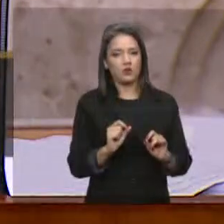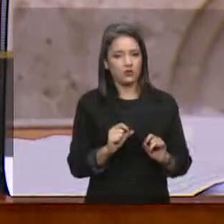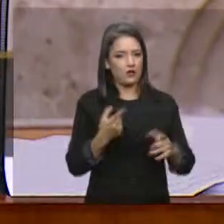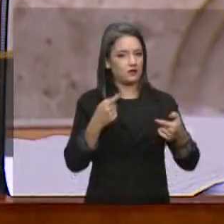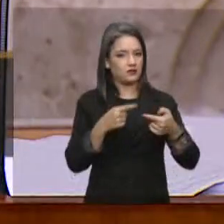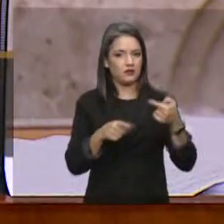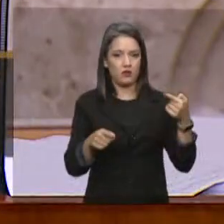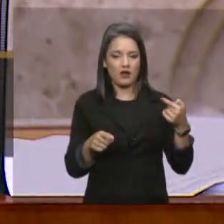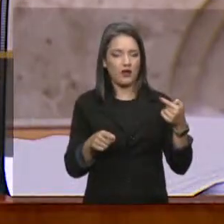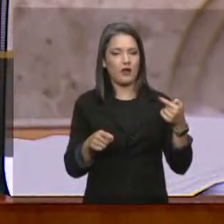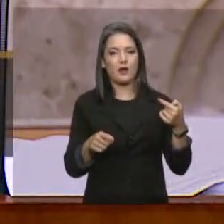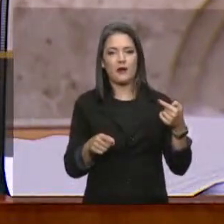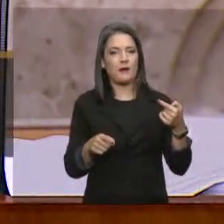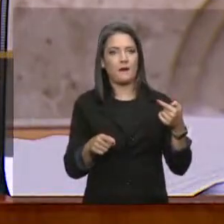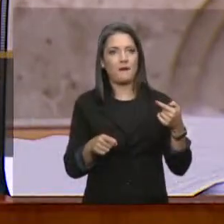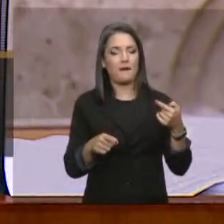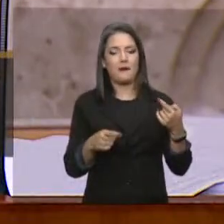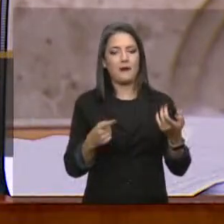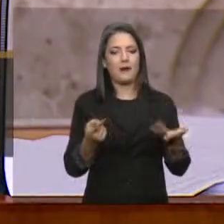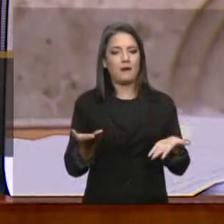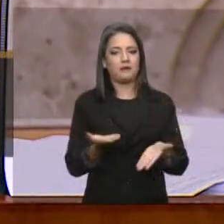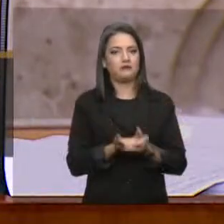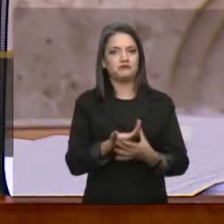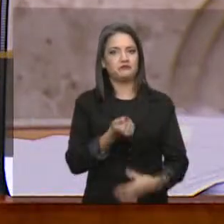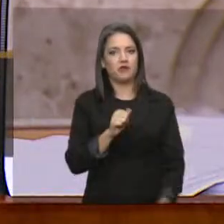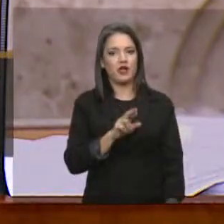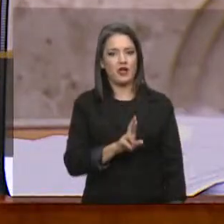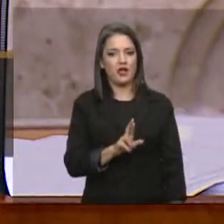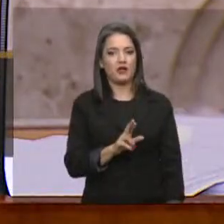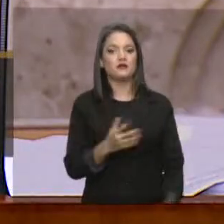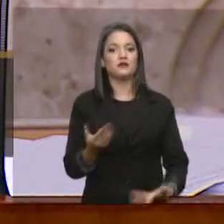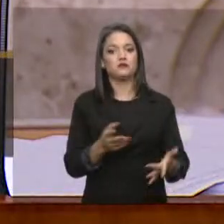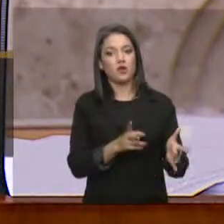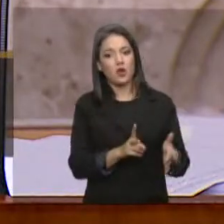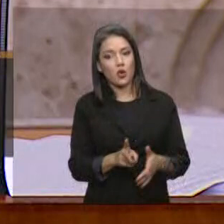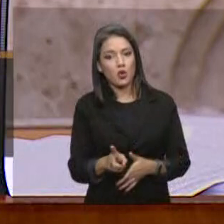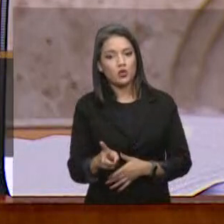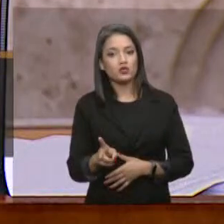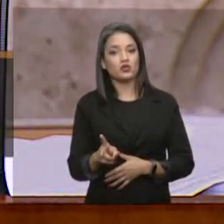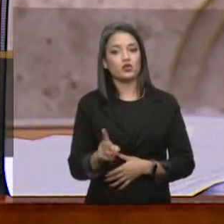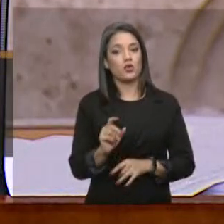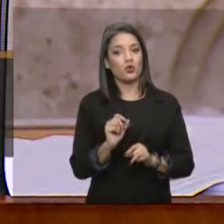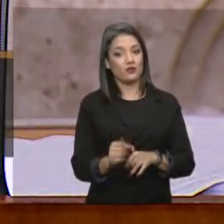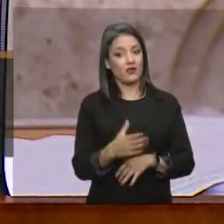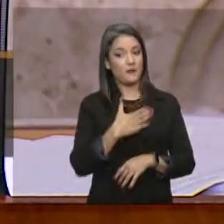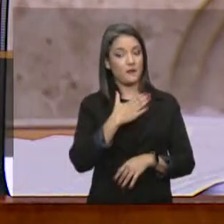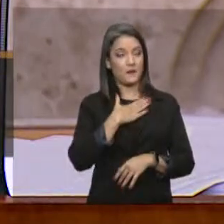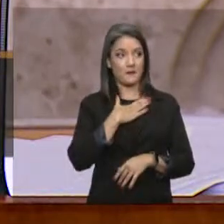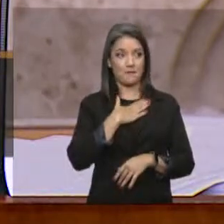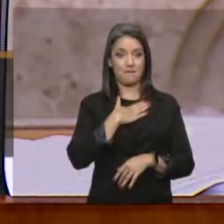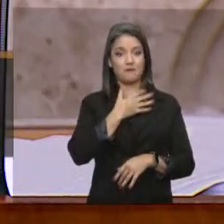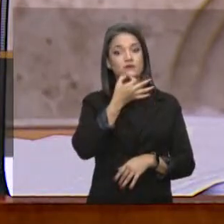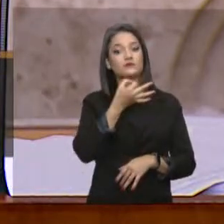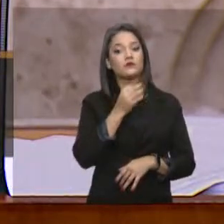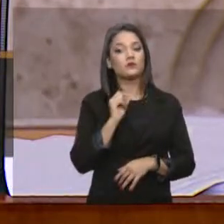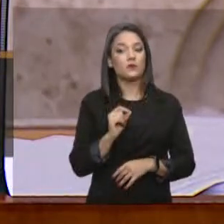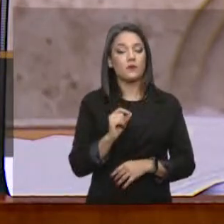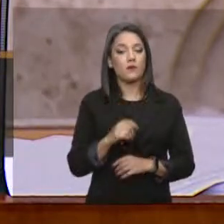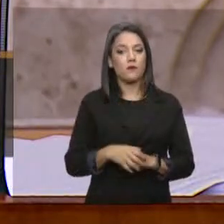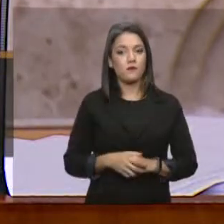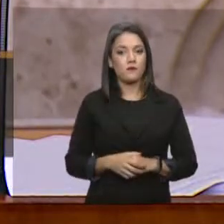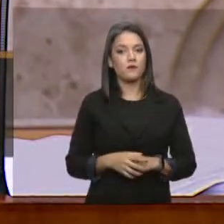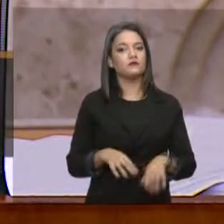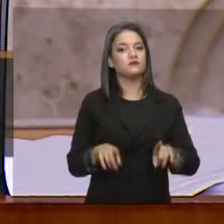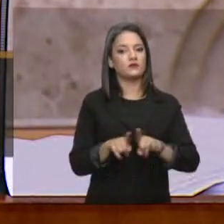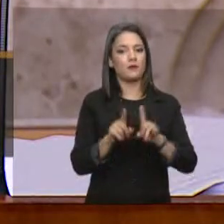cabimento, da ação rescisória. E agora, dando prosseguimento, o meu encaminhamento, ministro Lewandowski, seria